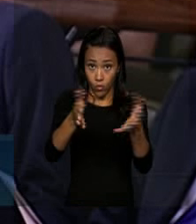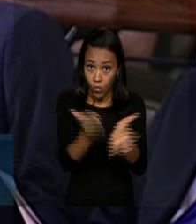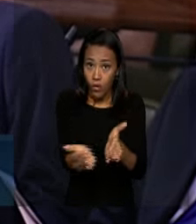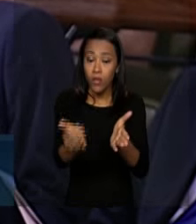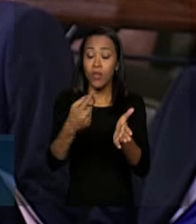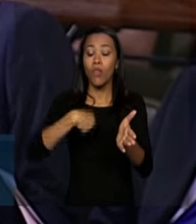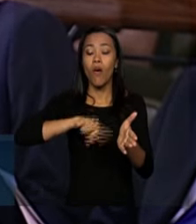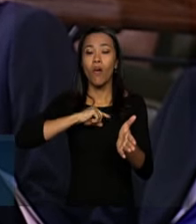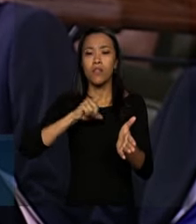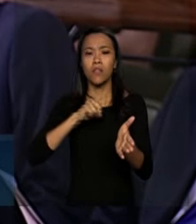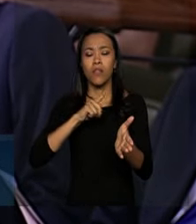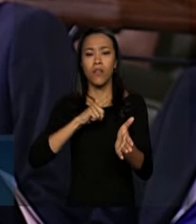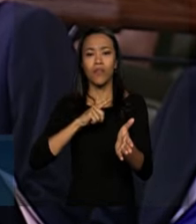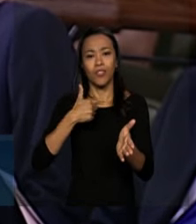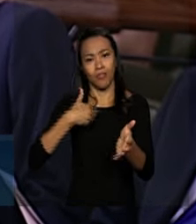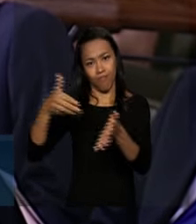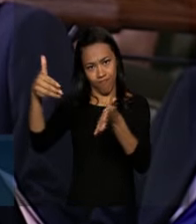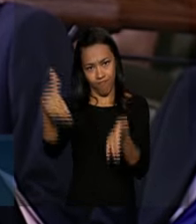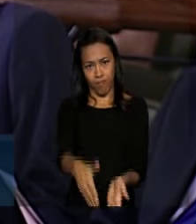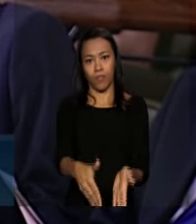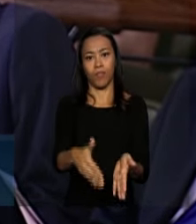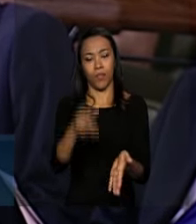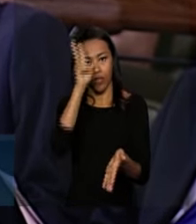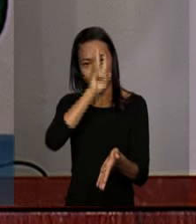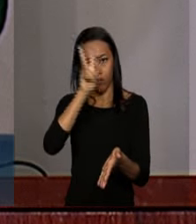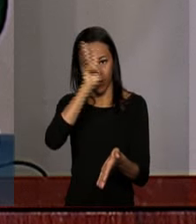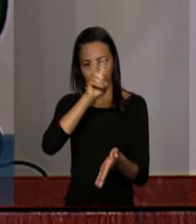temos honra de fazer parte dessa história.